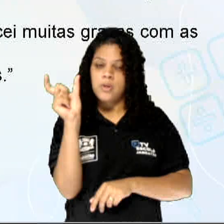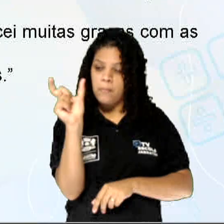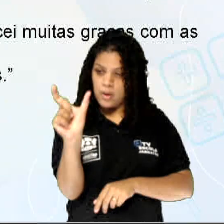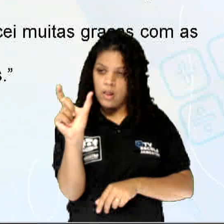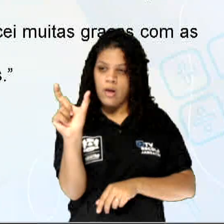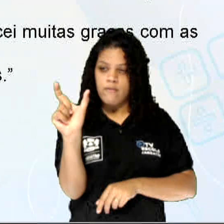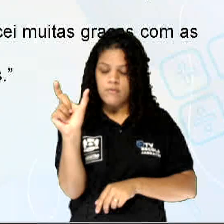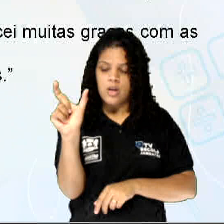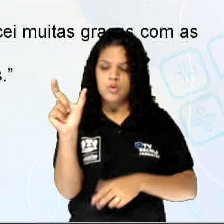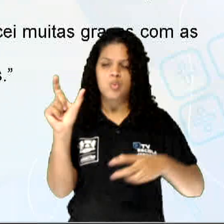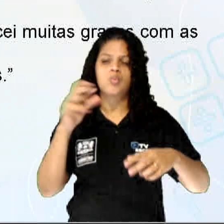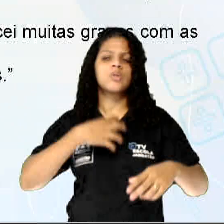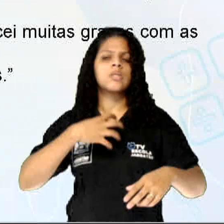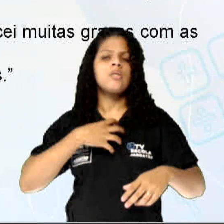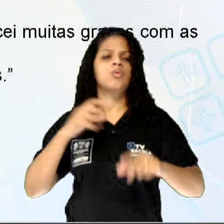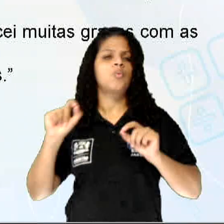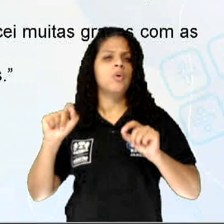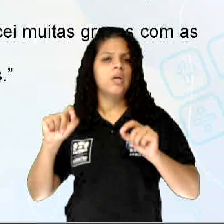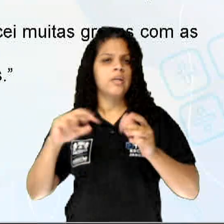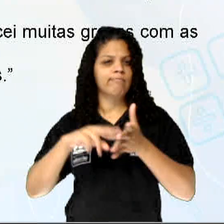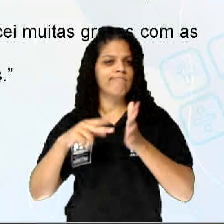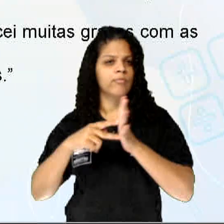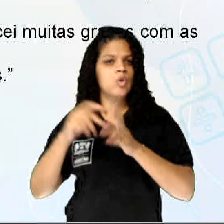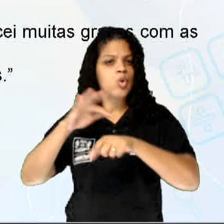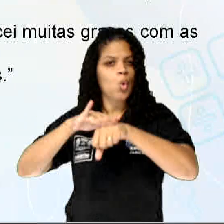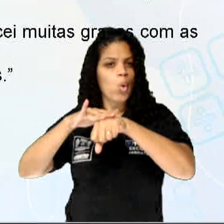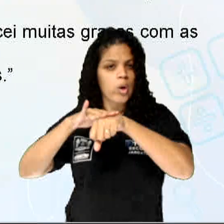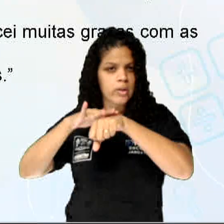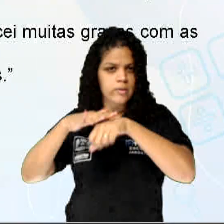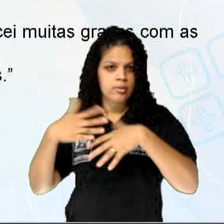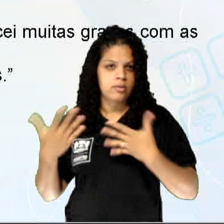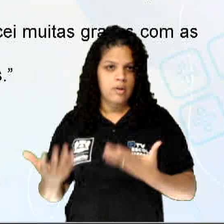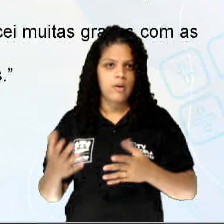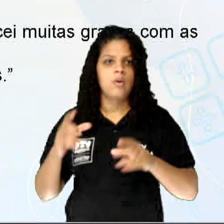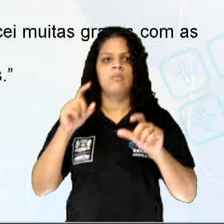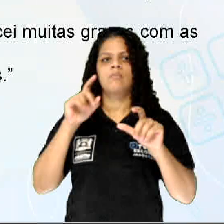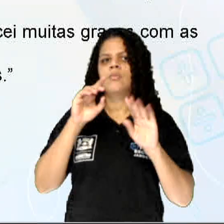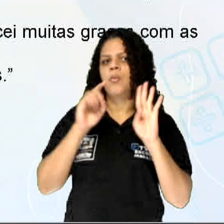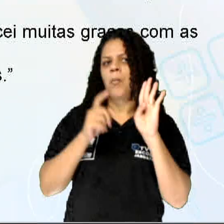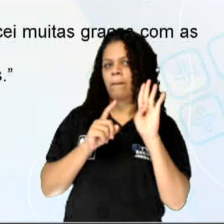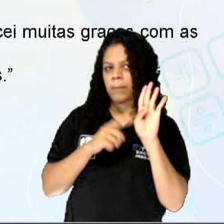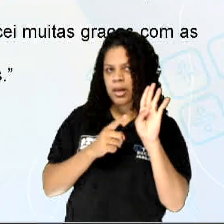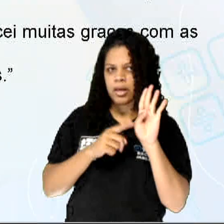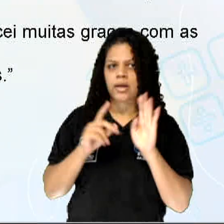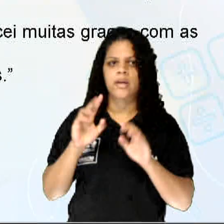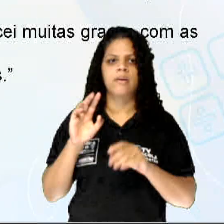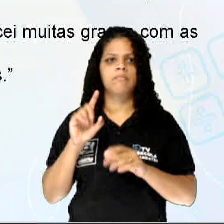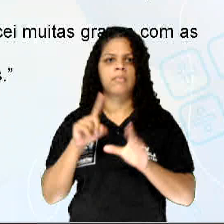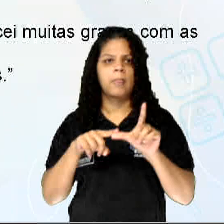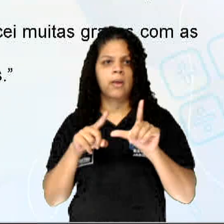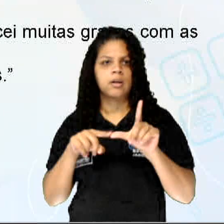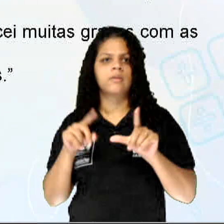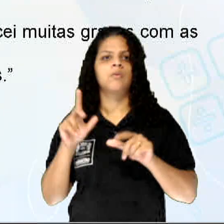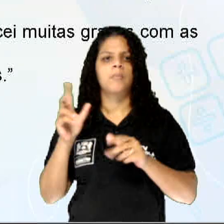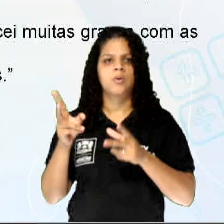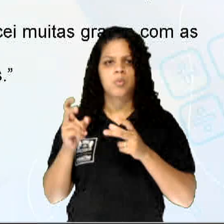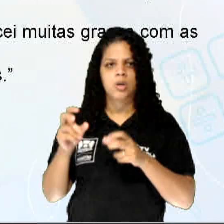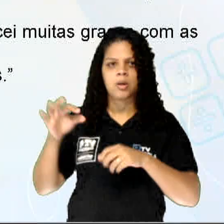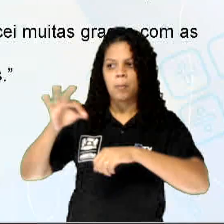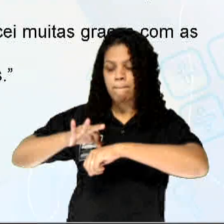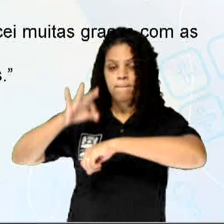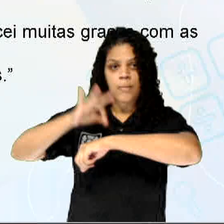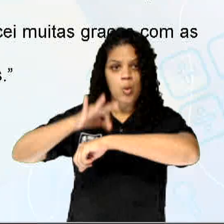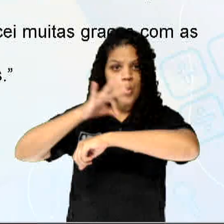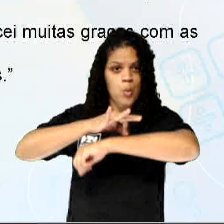doença, né? Vamos ver o item B. Uma praga de pulgas está a deixar desesperados os moradores